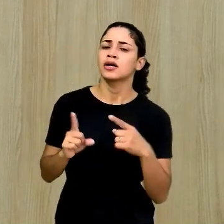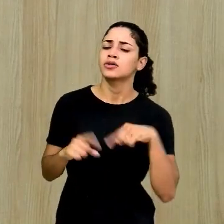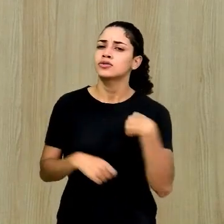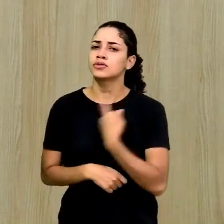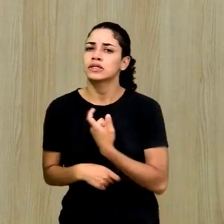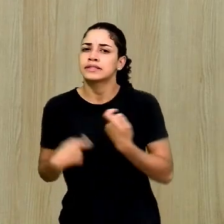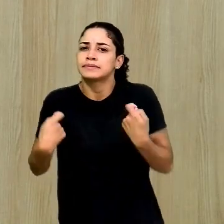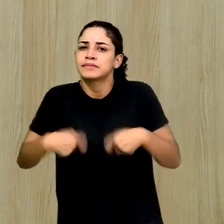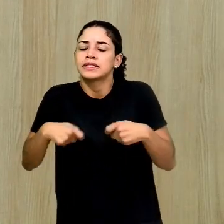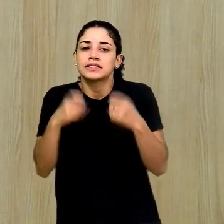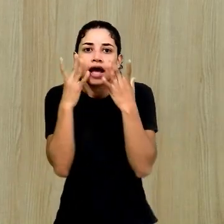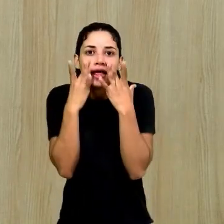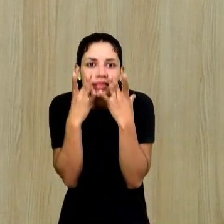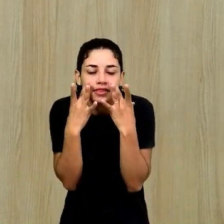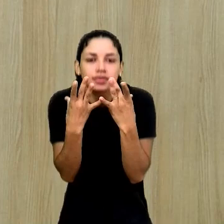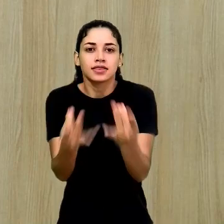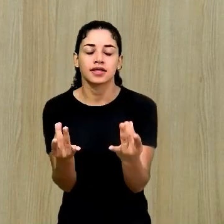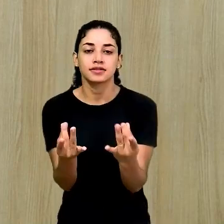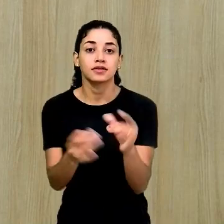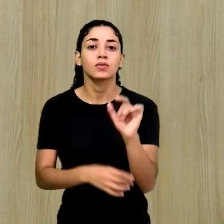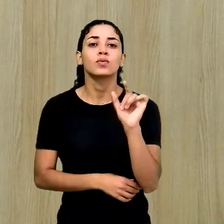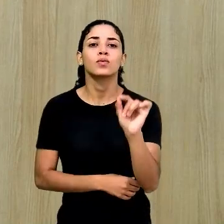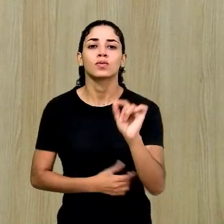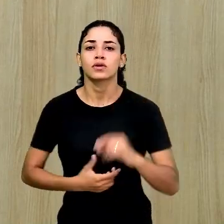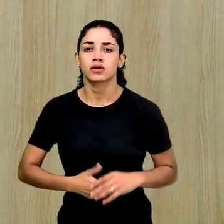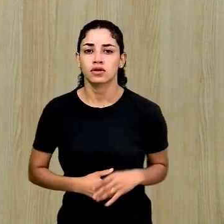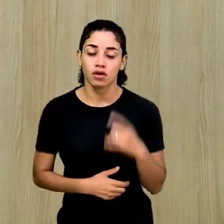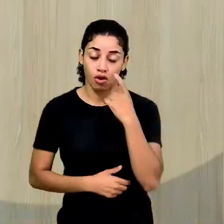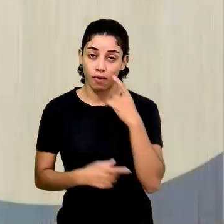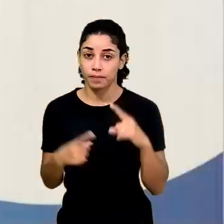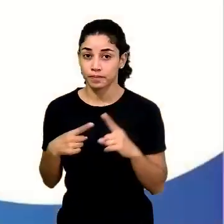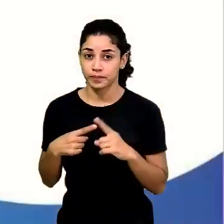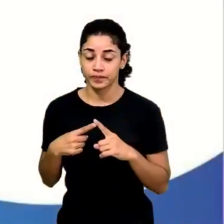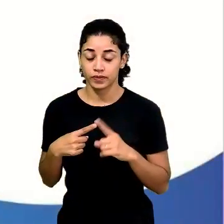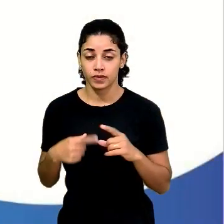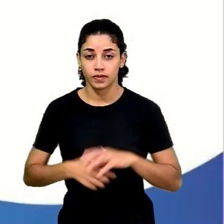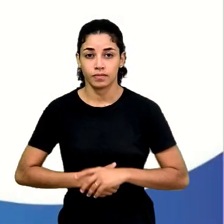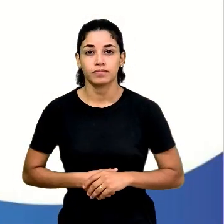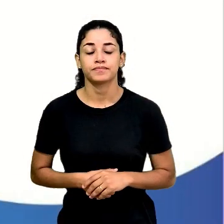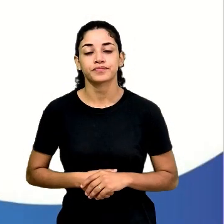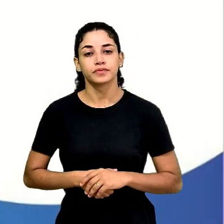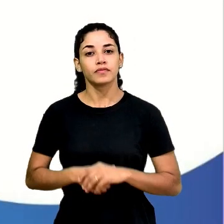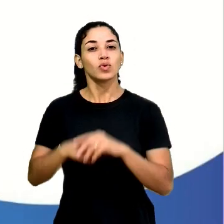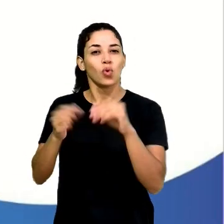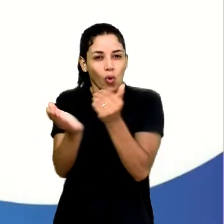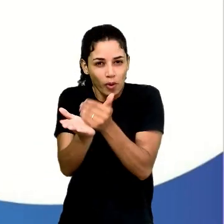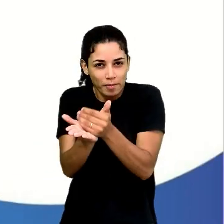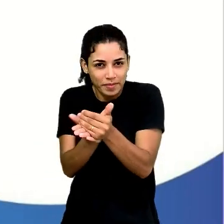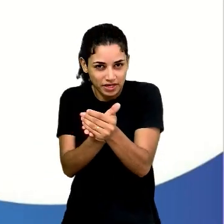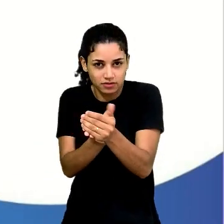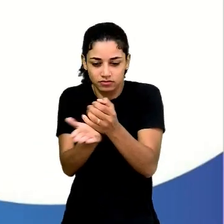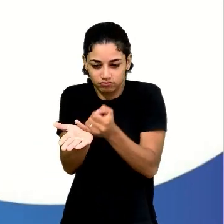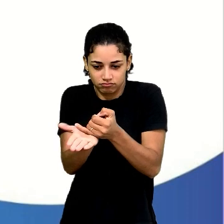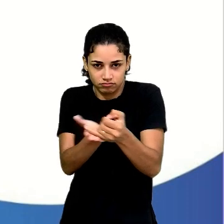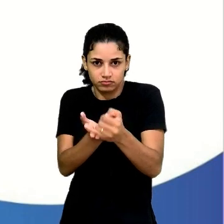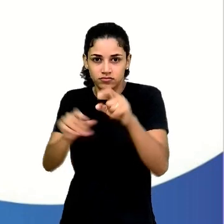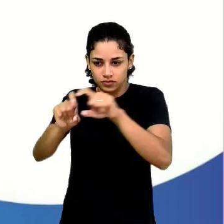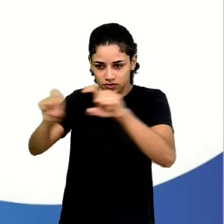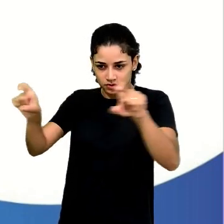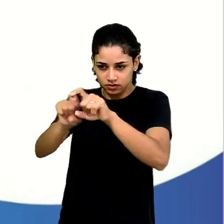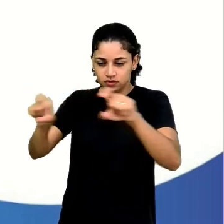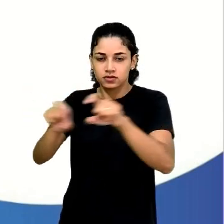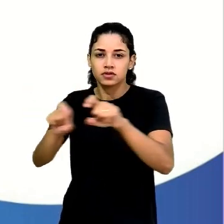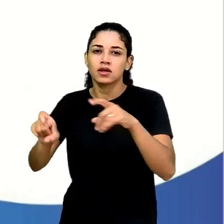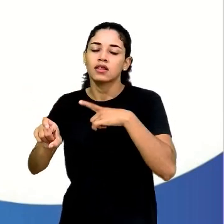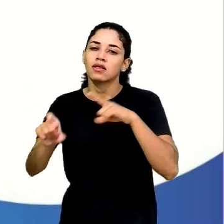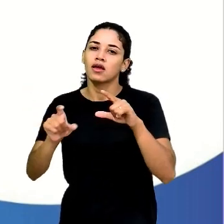precisa prestar atenção e ficar atento? Primeiro, na introdução, é o momento inicial onde